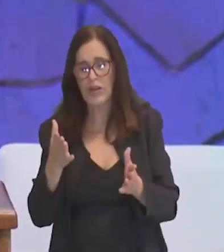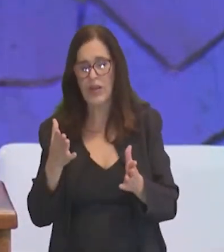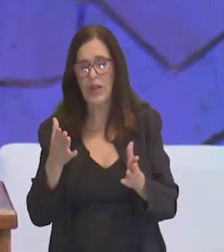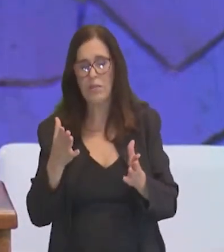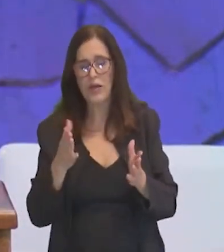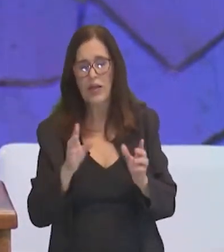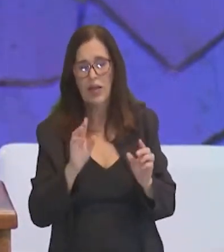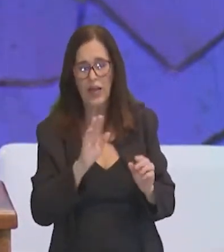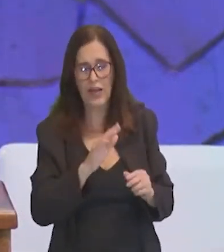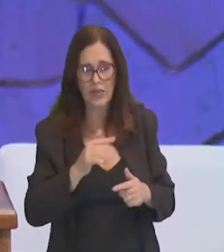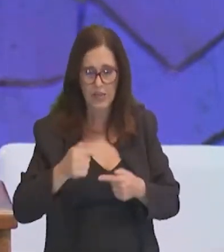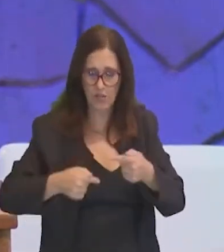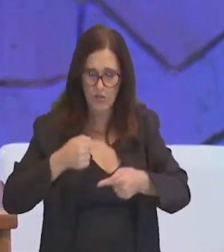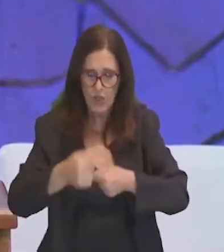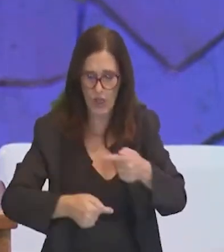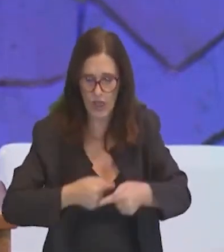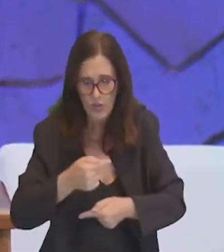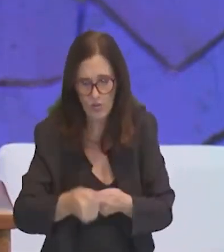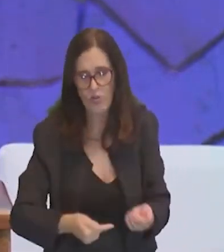geração.